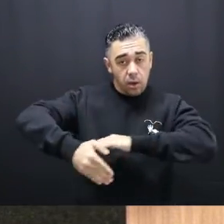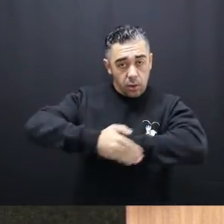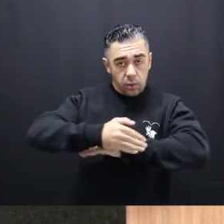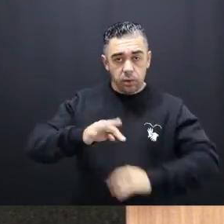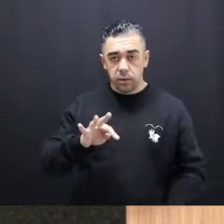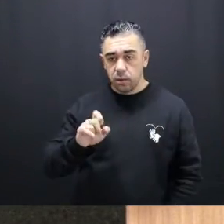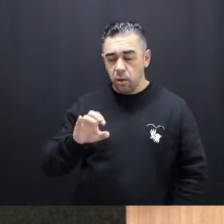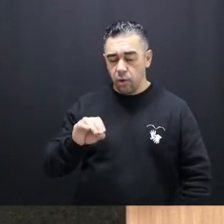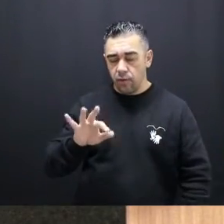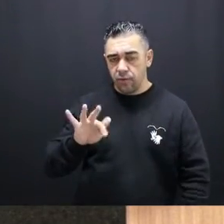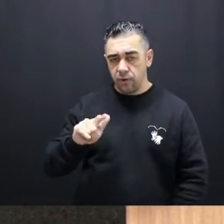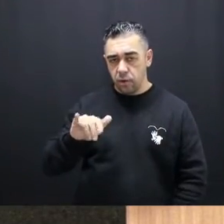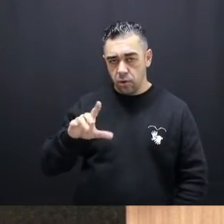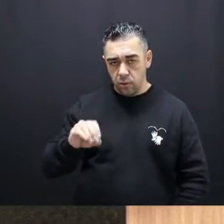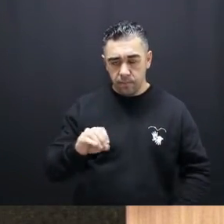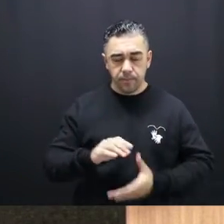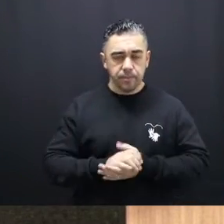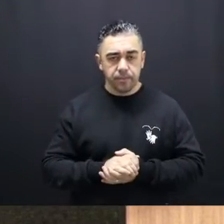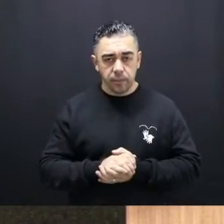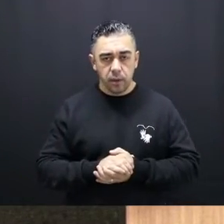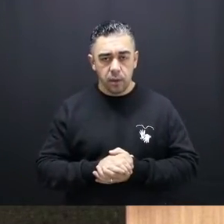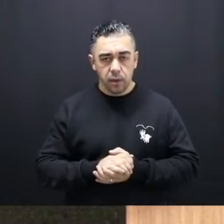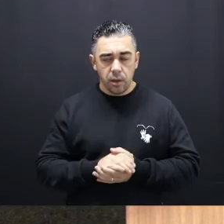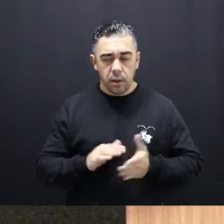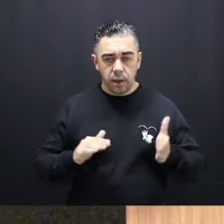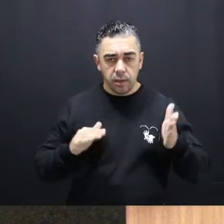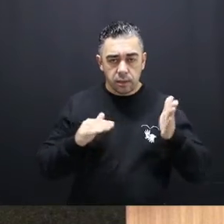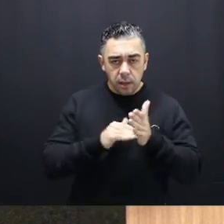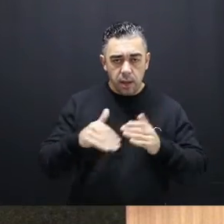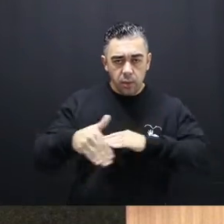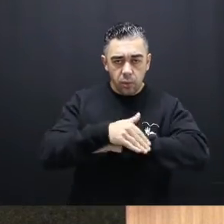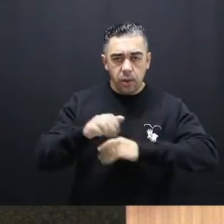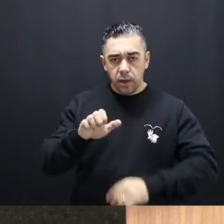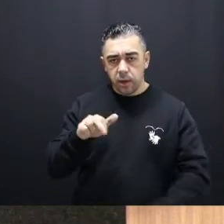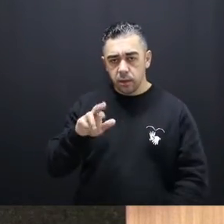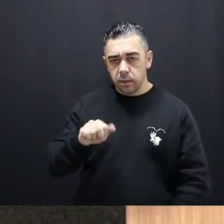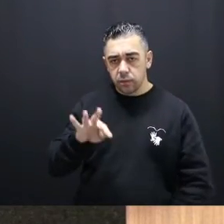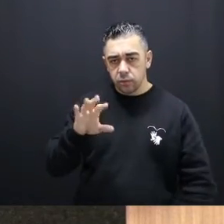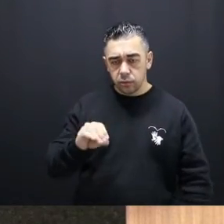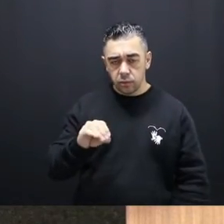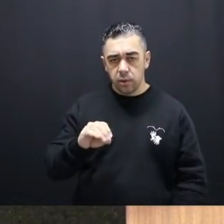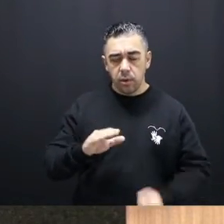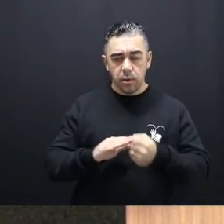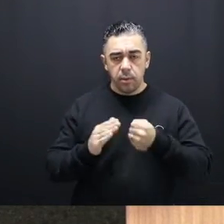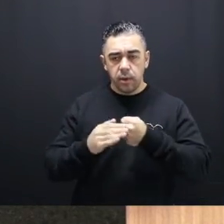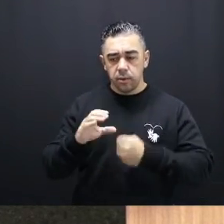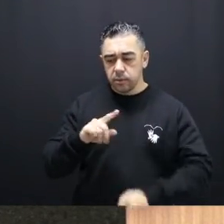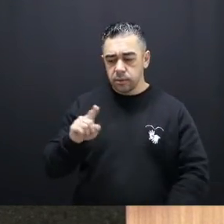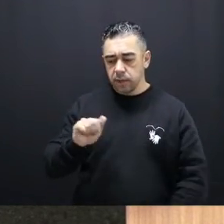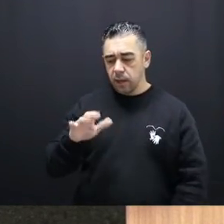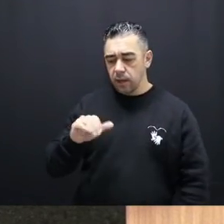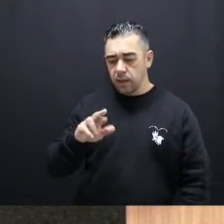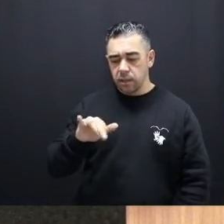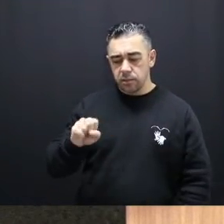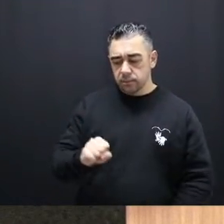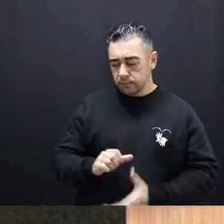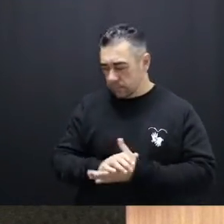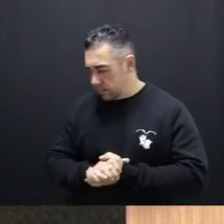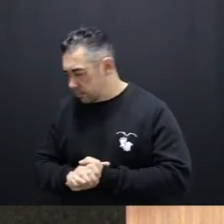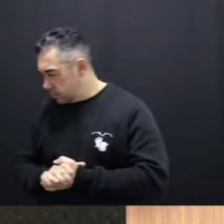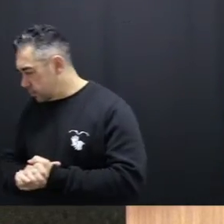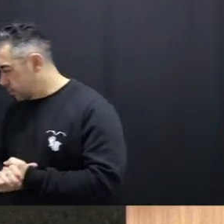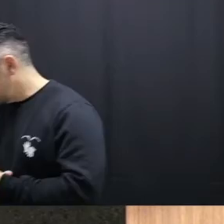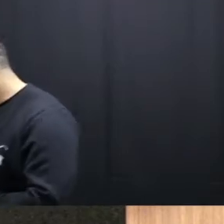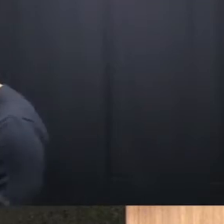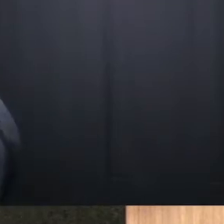Rua Teófilo negoseki e até o cruzamento da Rua Ernesto juliatto colônia Zacarias a indicação